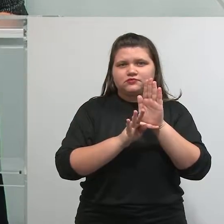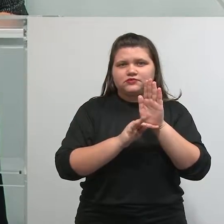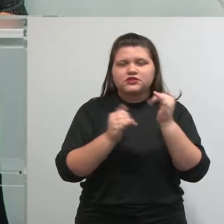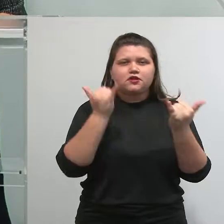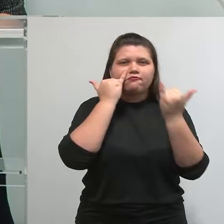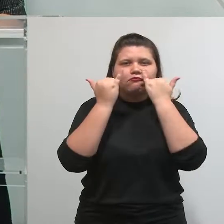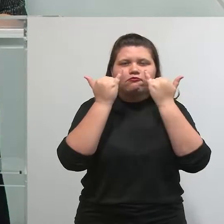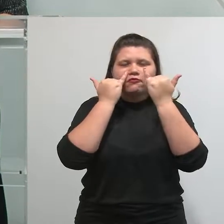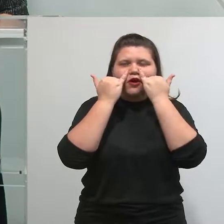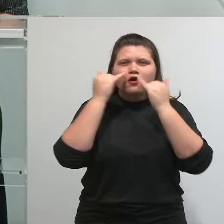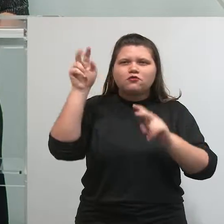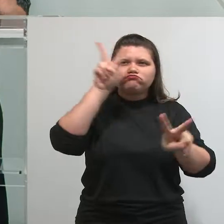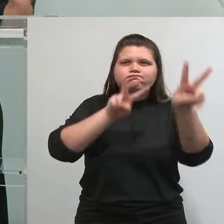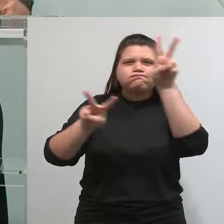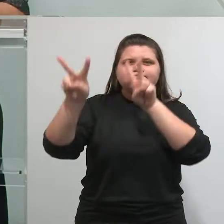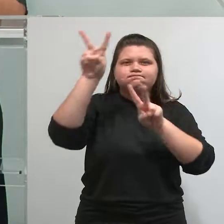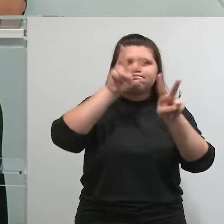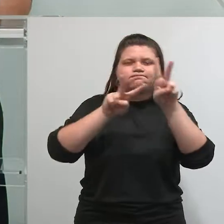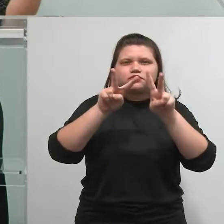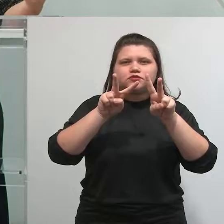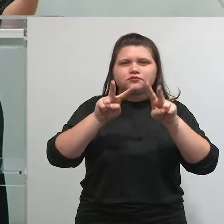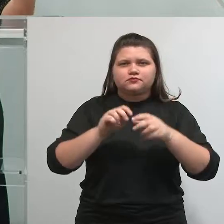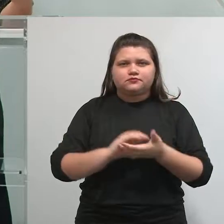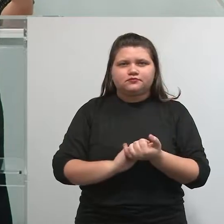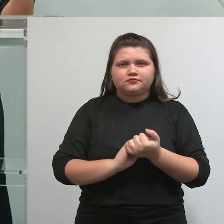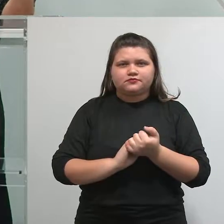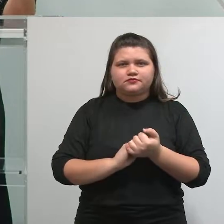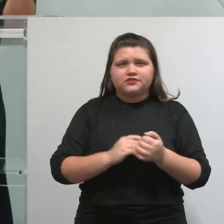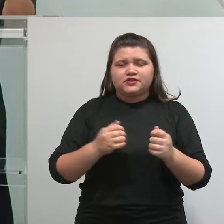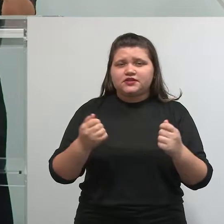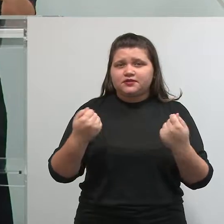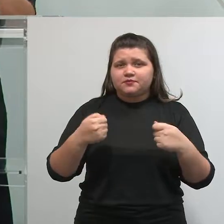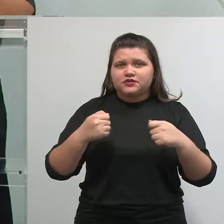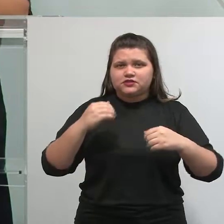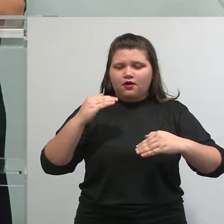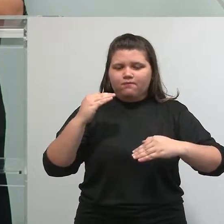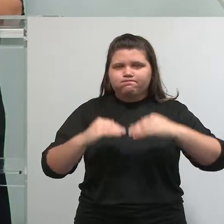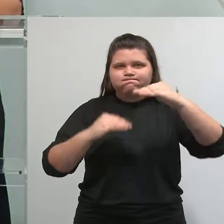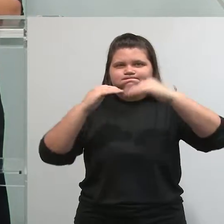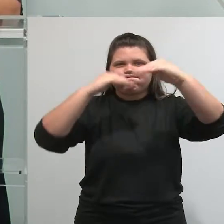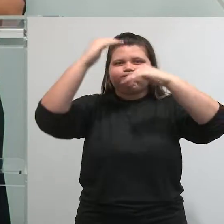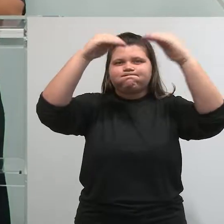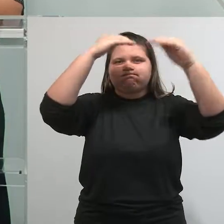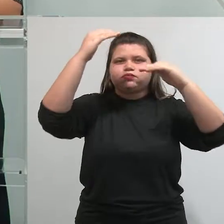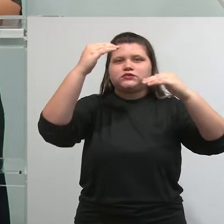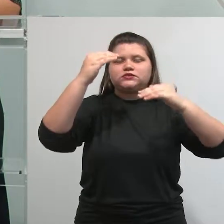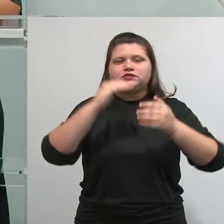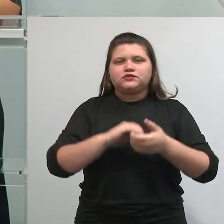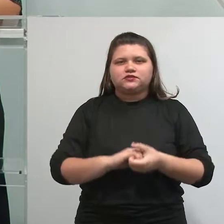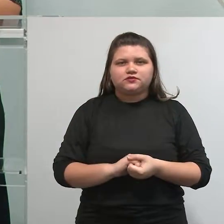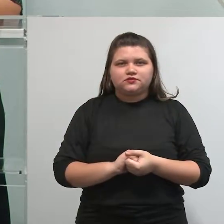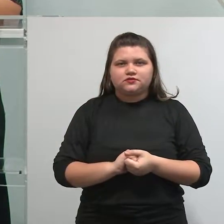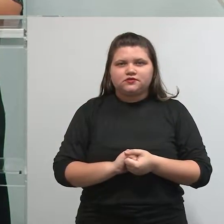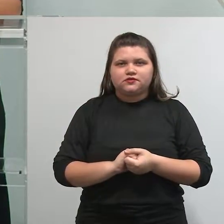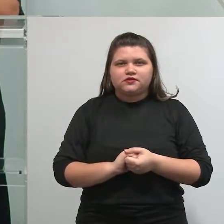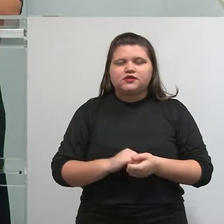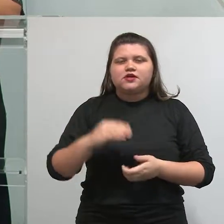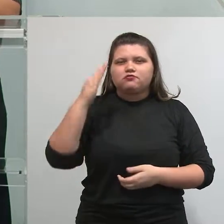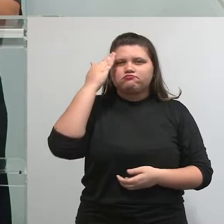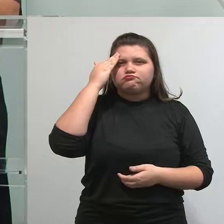final, porque você vai construir uma expectativa e quando você finalizar o teu projeto